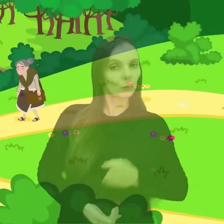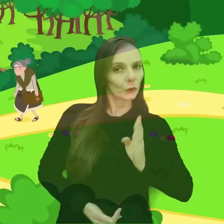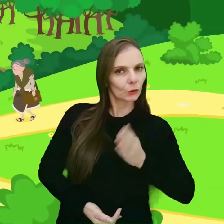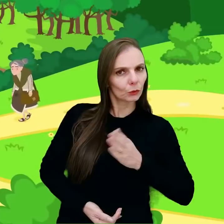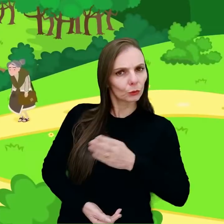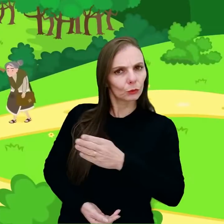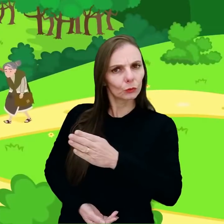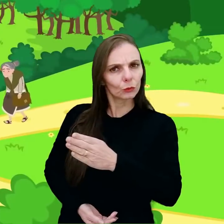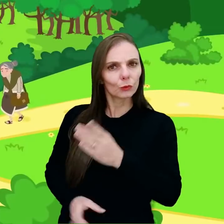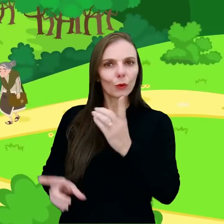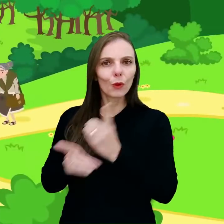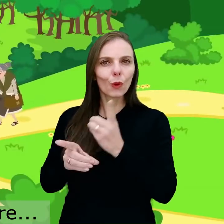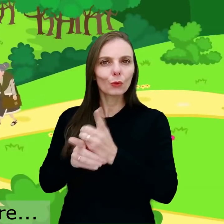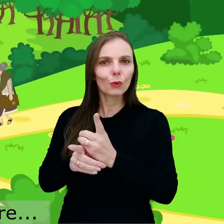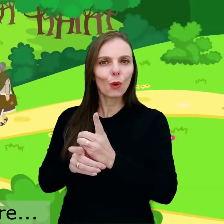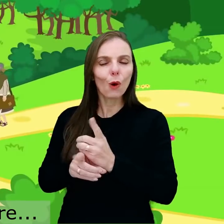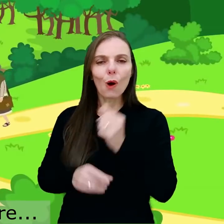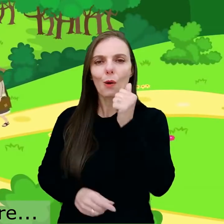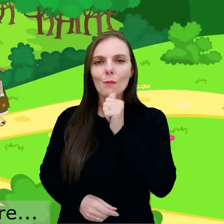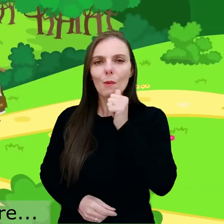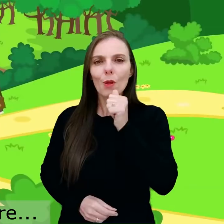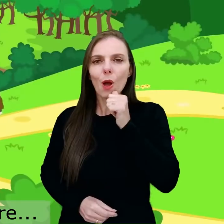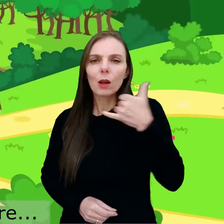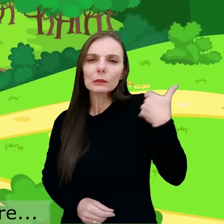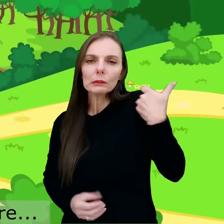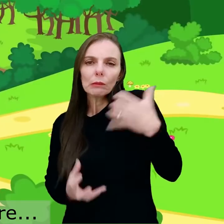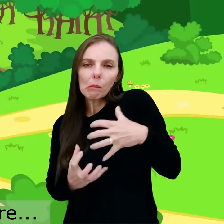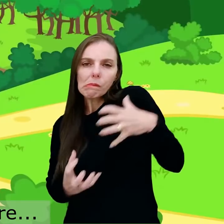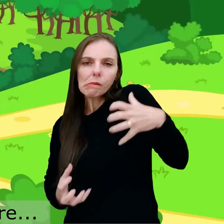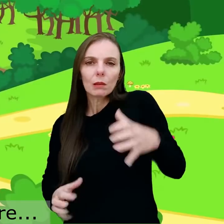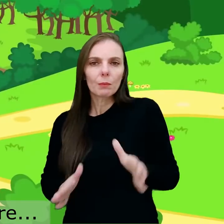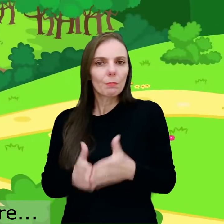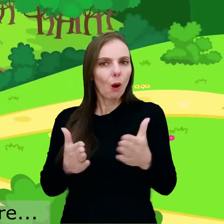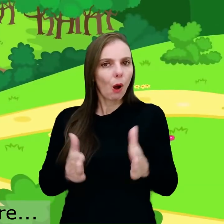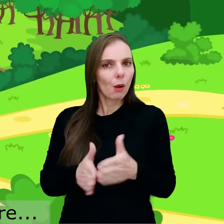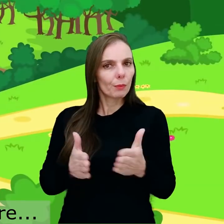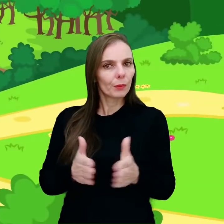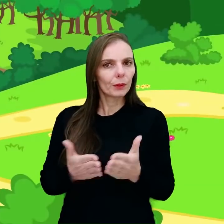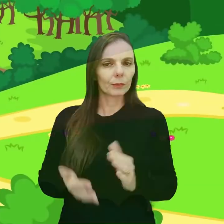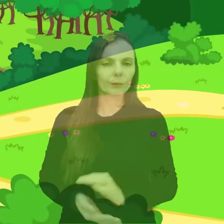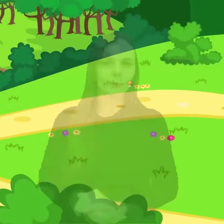No caminho, ele encontra uma senhora muito pobre.